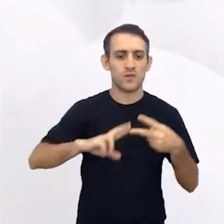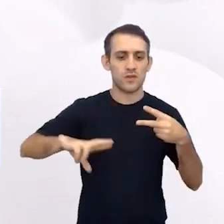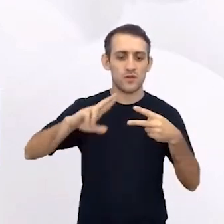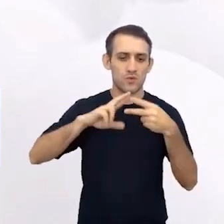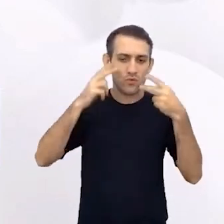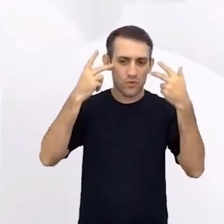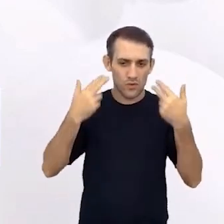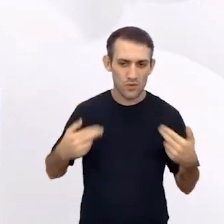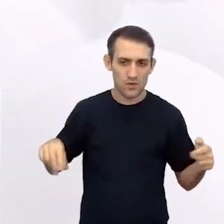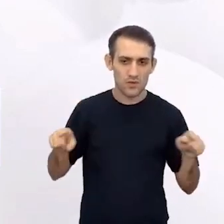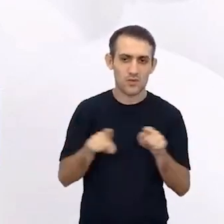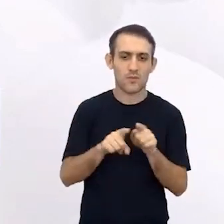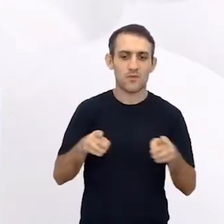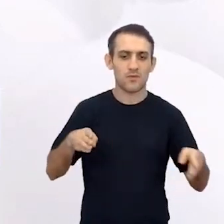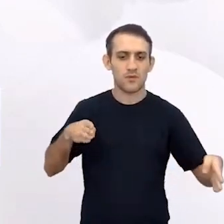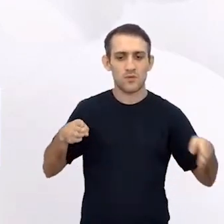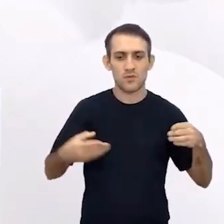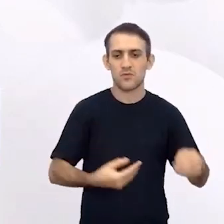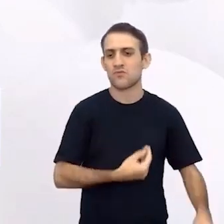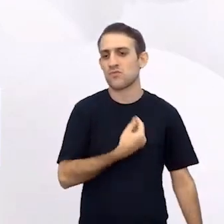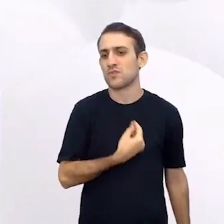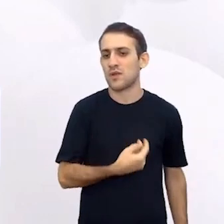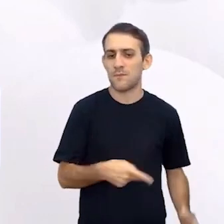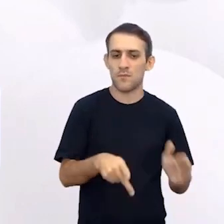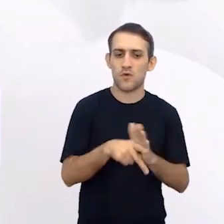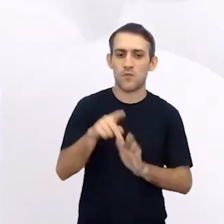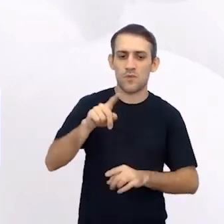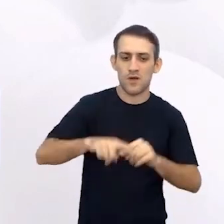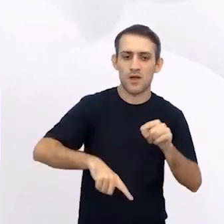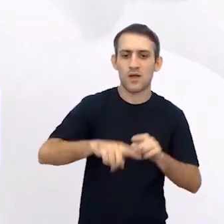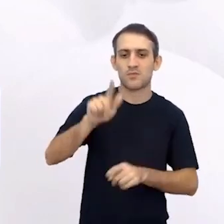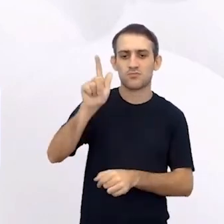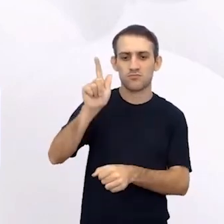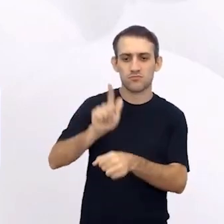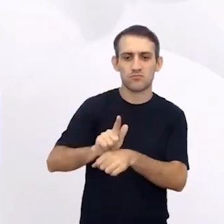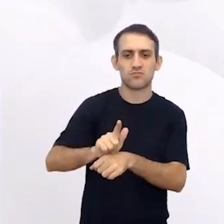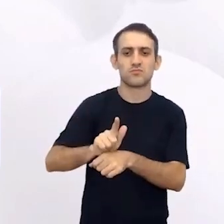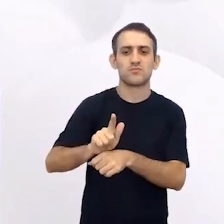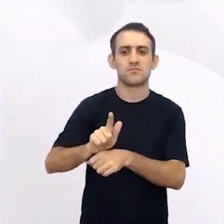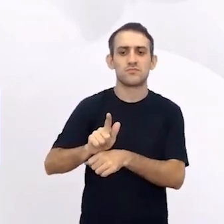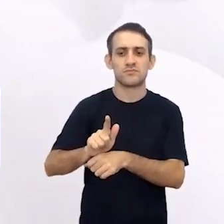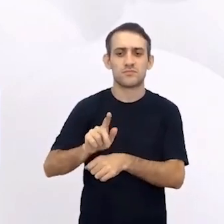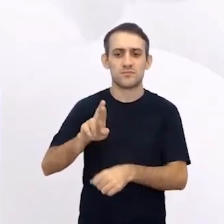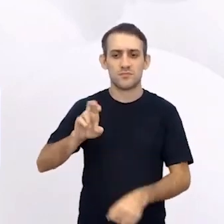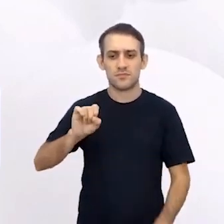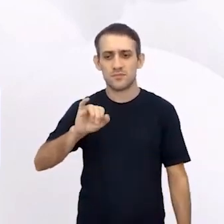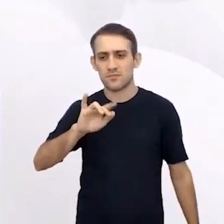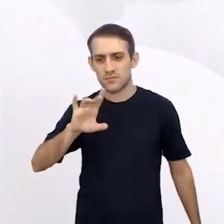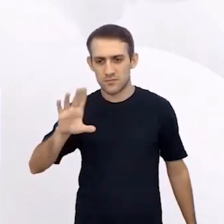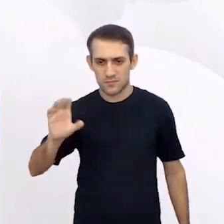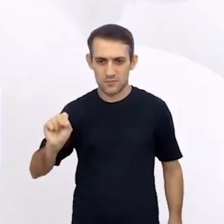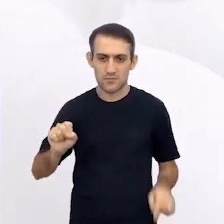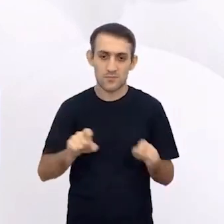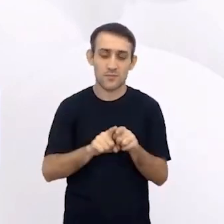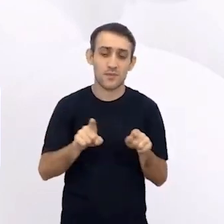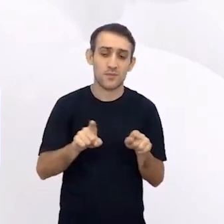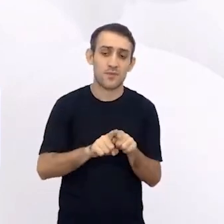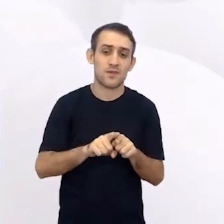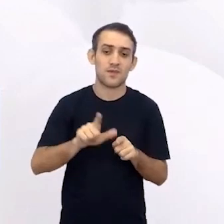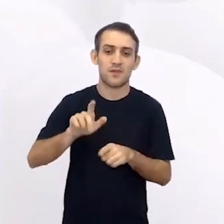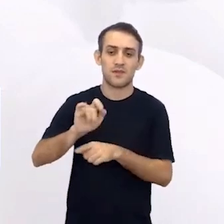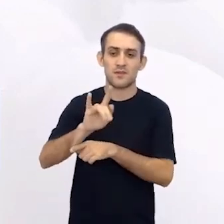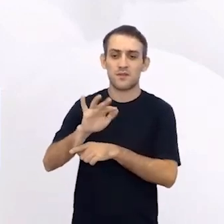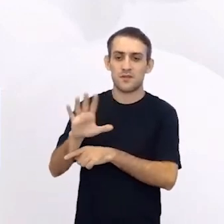o ciclo de vida dos produtos, né, a gestão de resíduos, os 5 R's, a logística